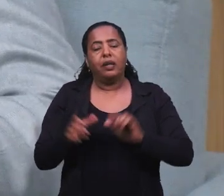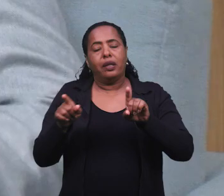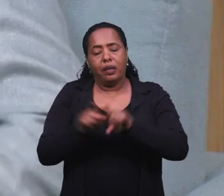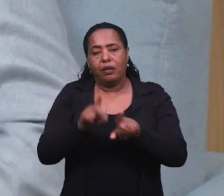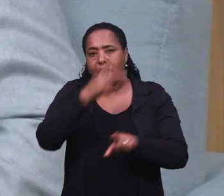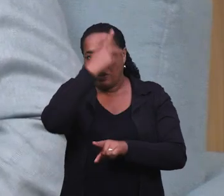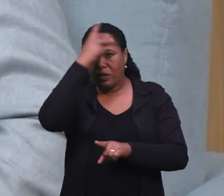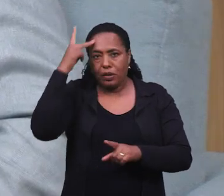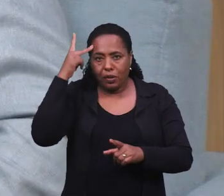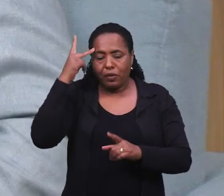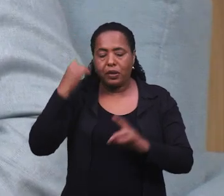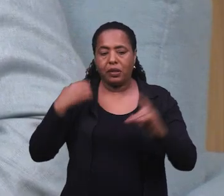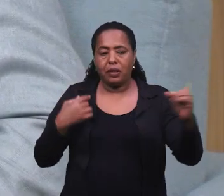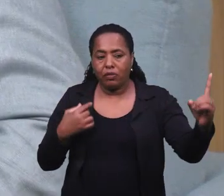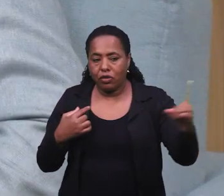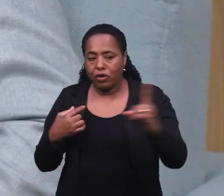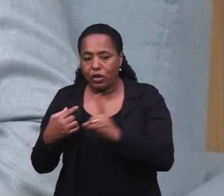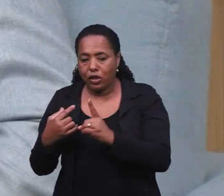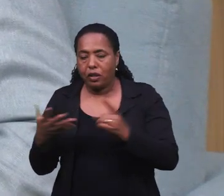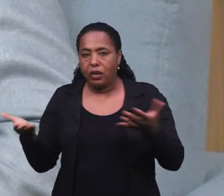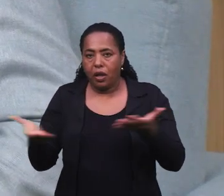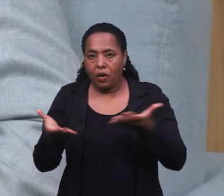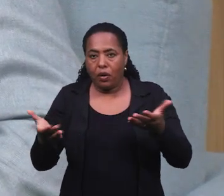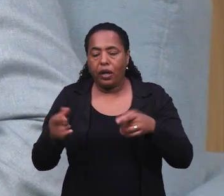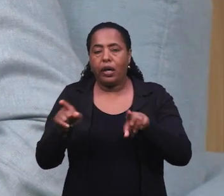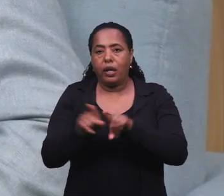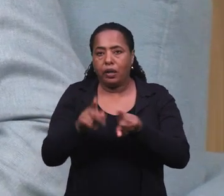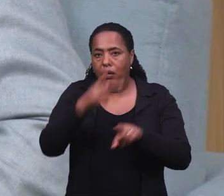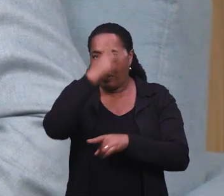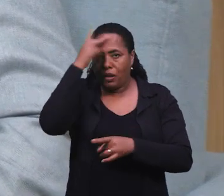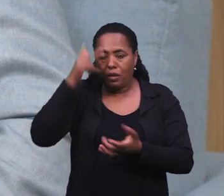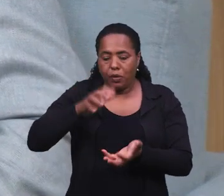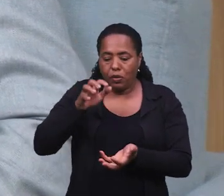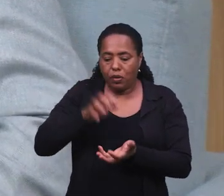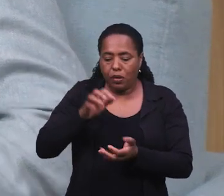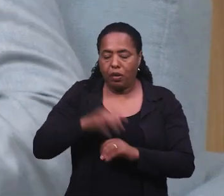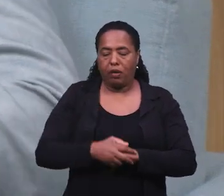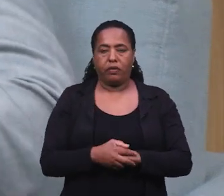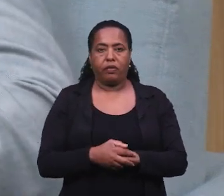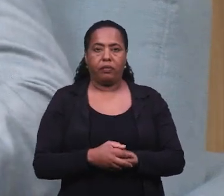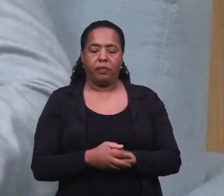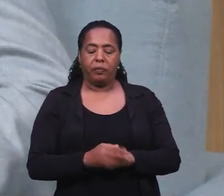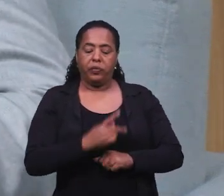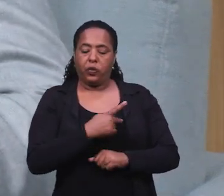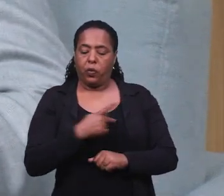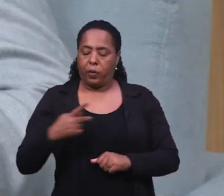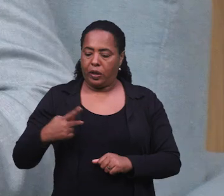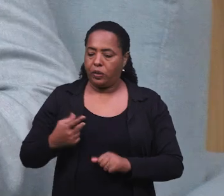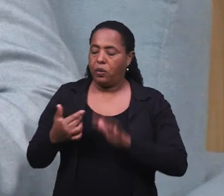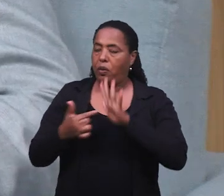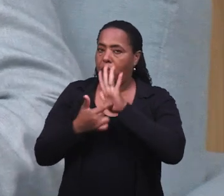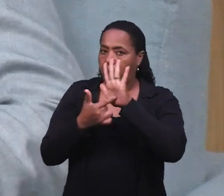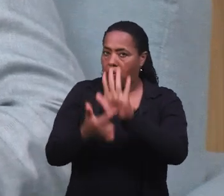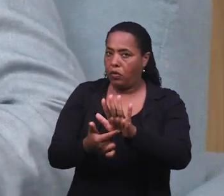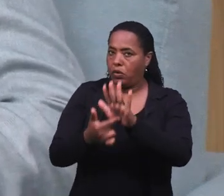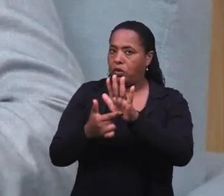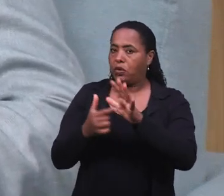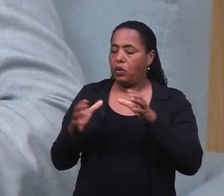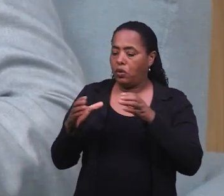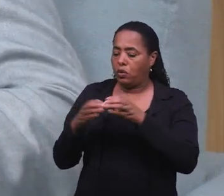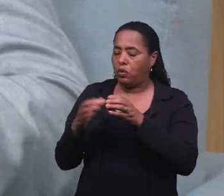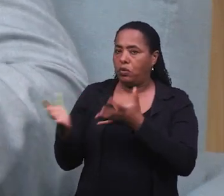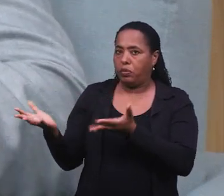Muitas vezes, os nossos irmãos idosos, eles estão envolvidos ali, né, no culto, sentado em algum